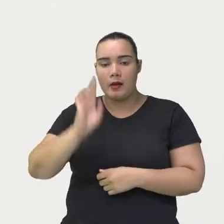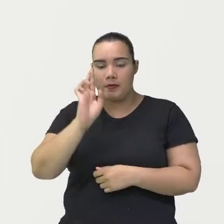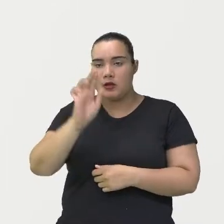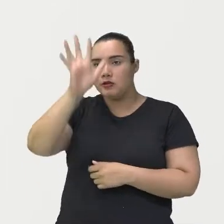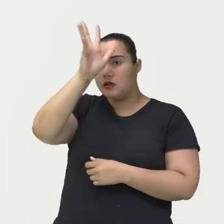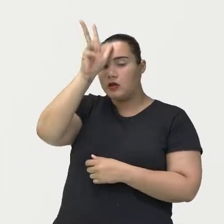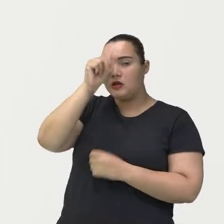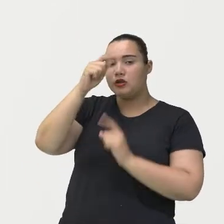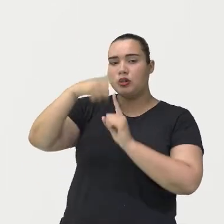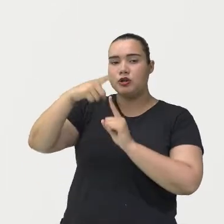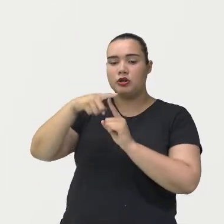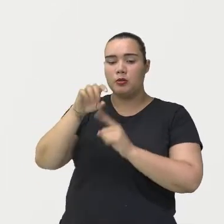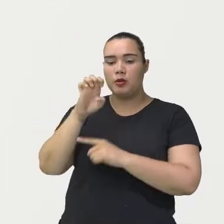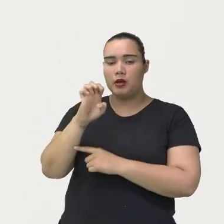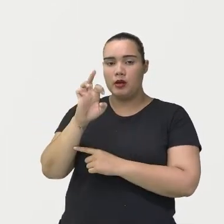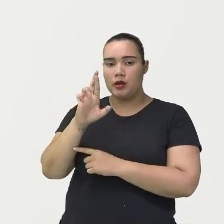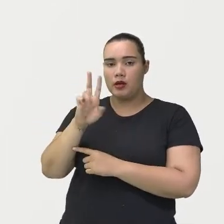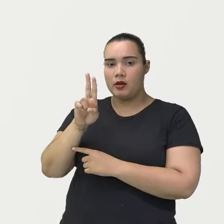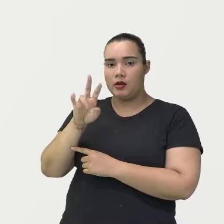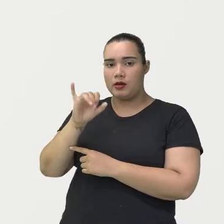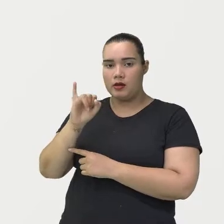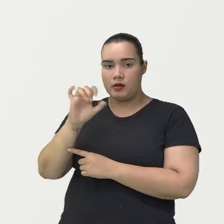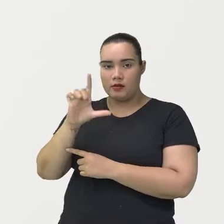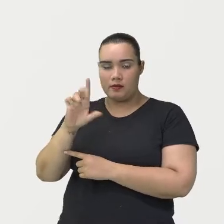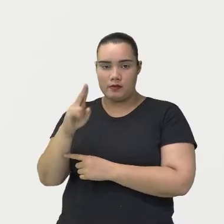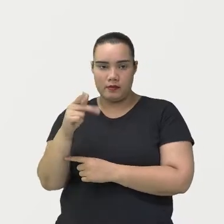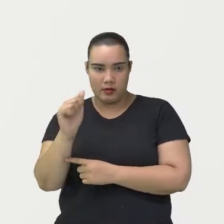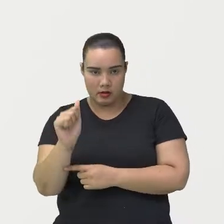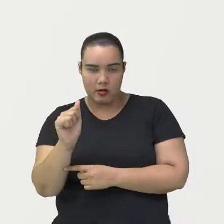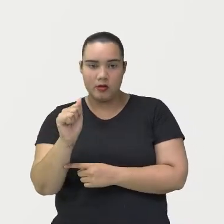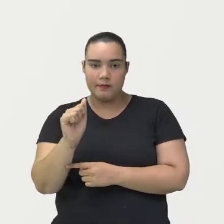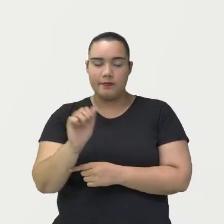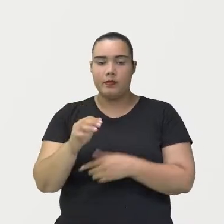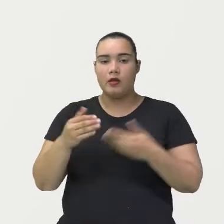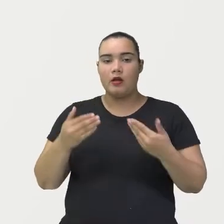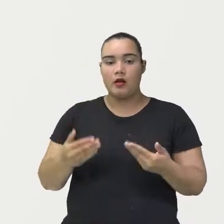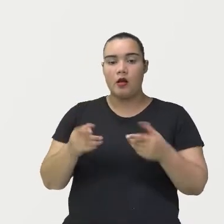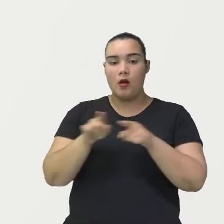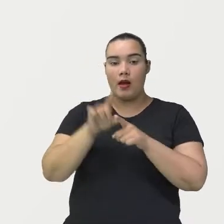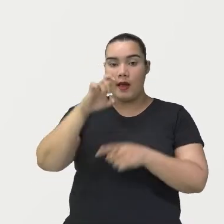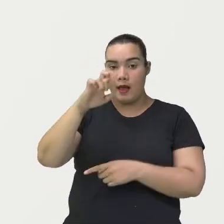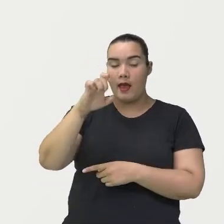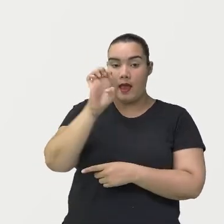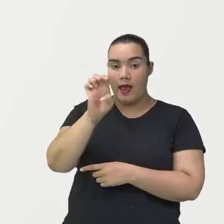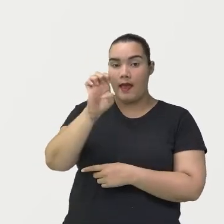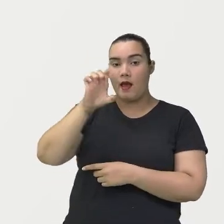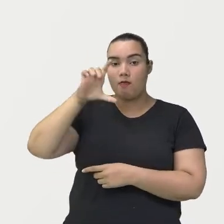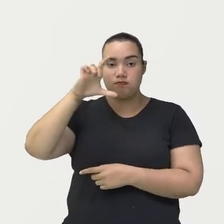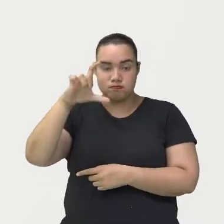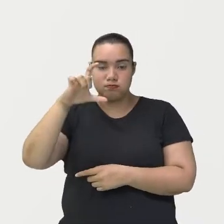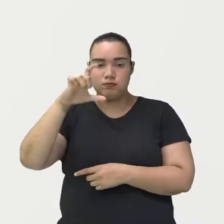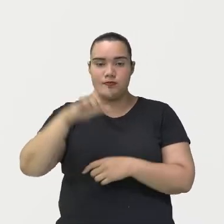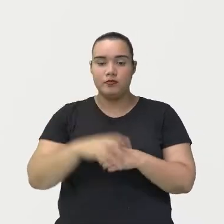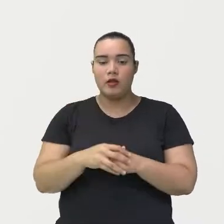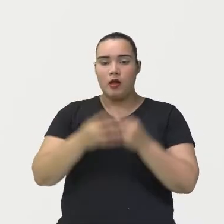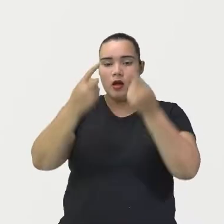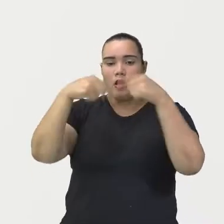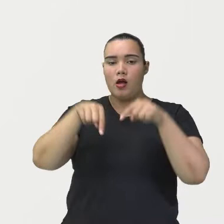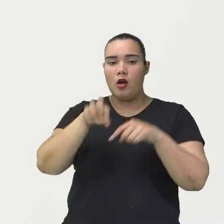o Rzão, crista ervilha, o Rzão, crista